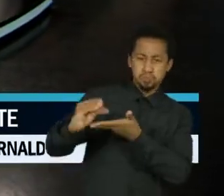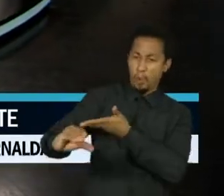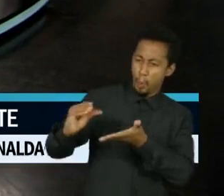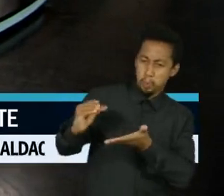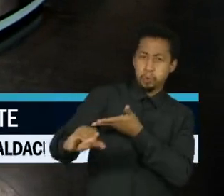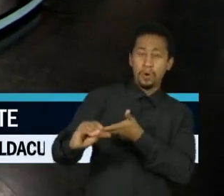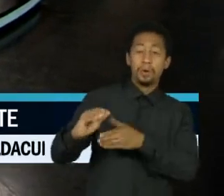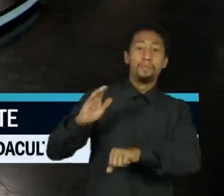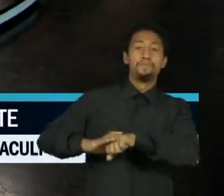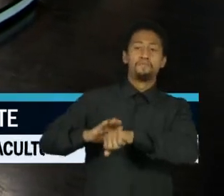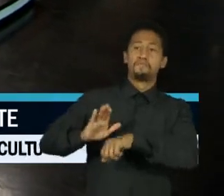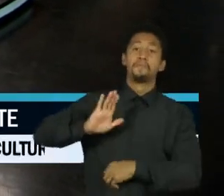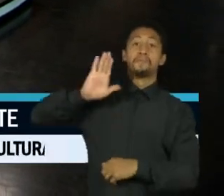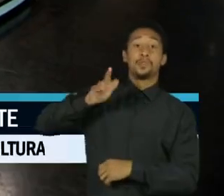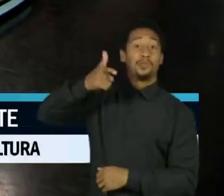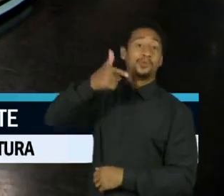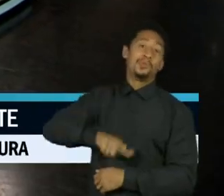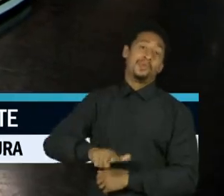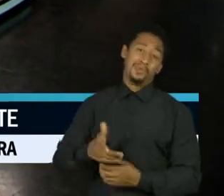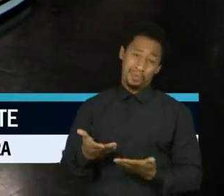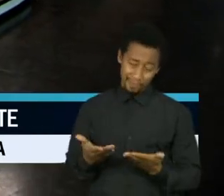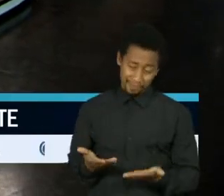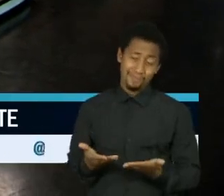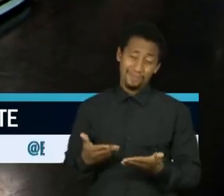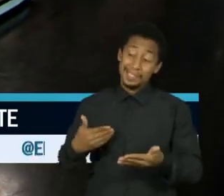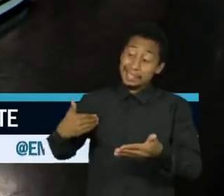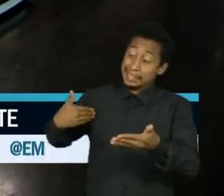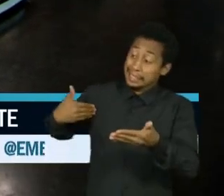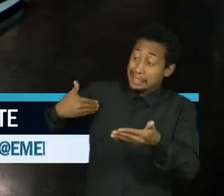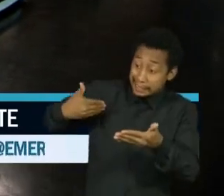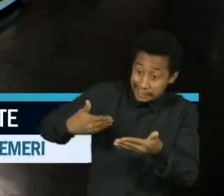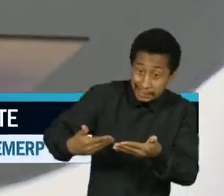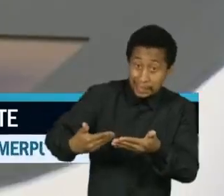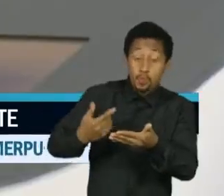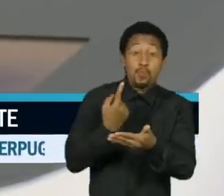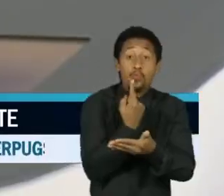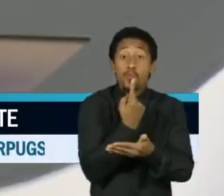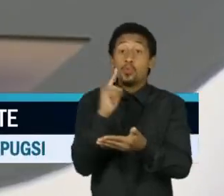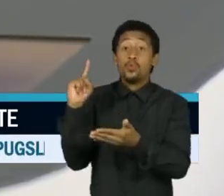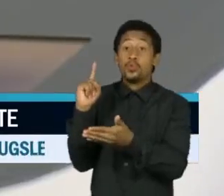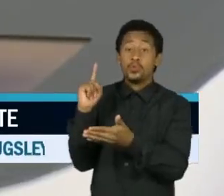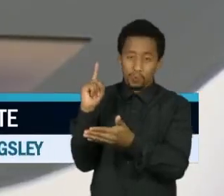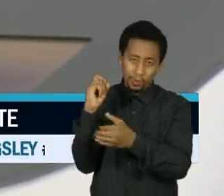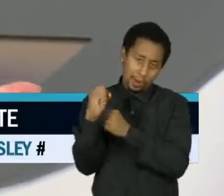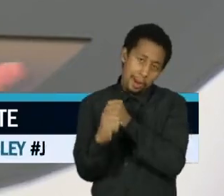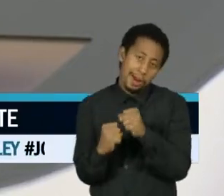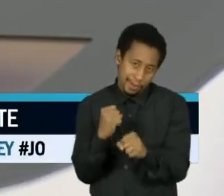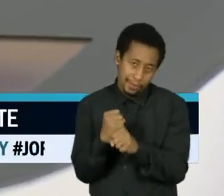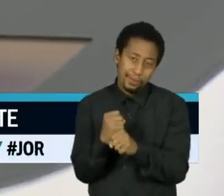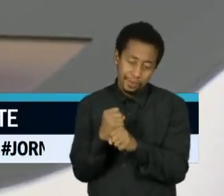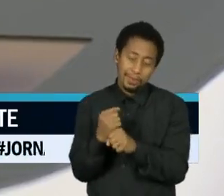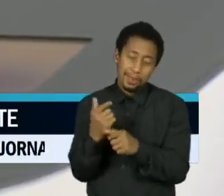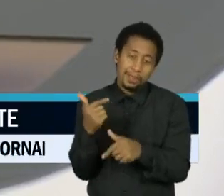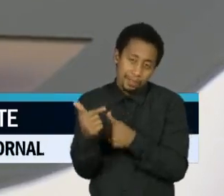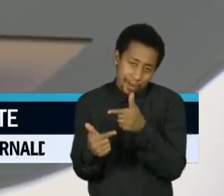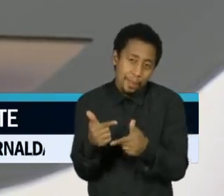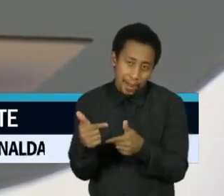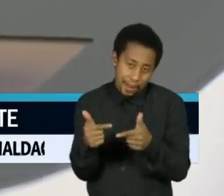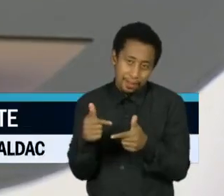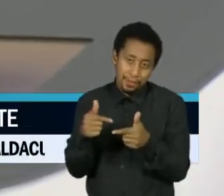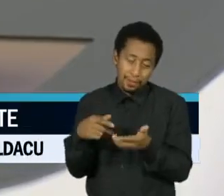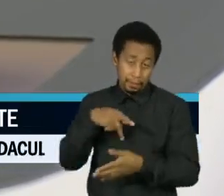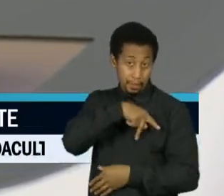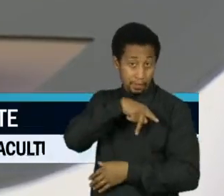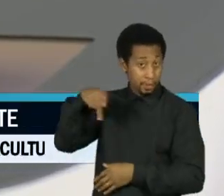para a reeleição. Então, o último ano do governo acaba sendo para isso. Aliás, seria ótimo que tivesse